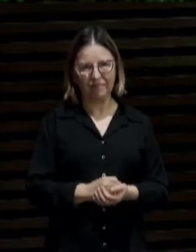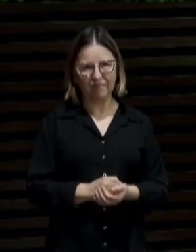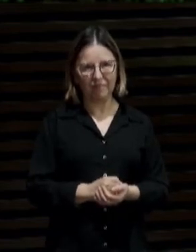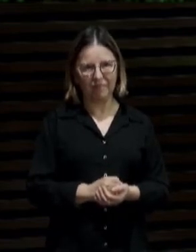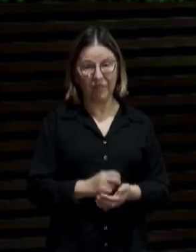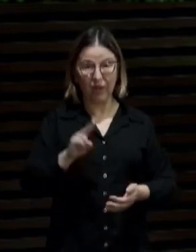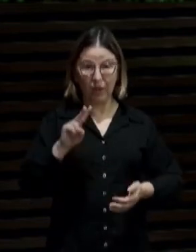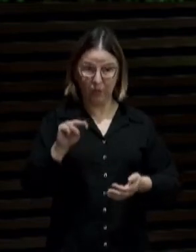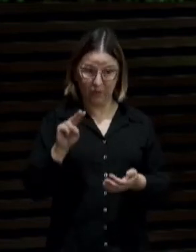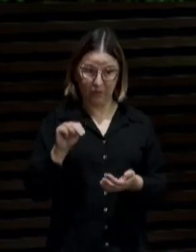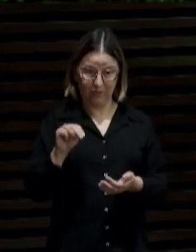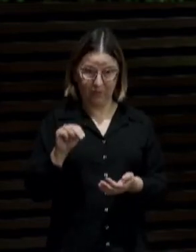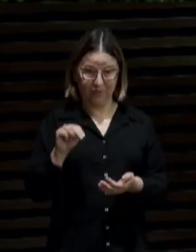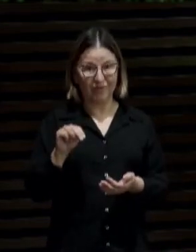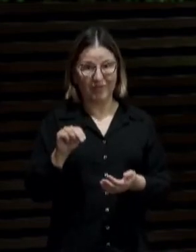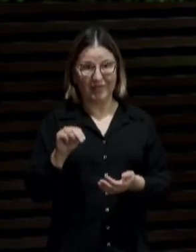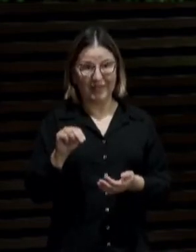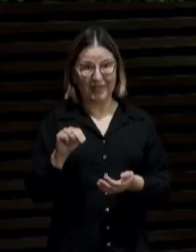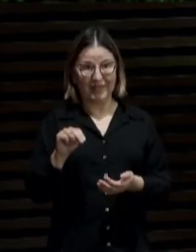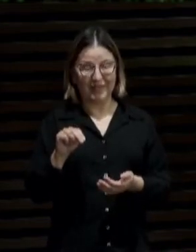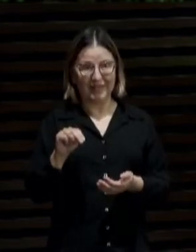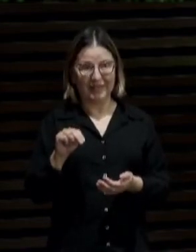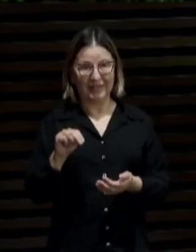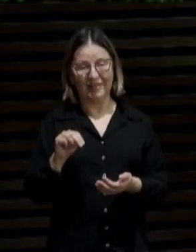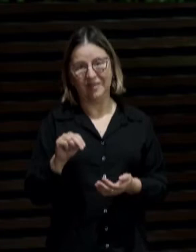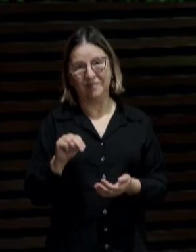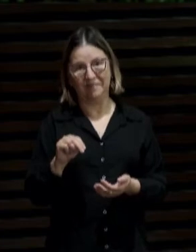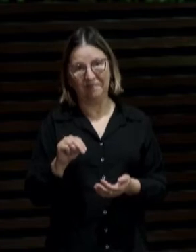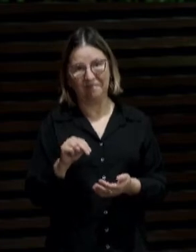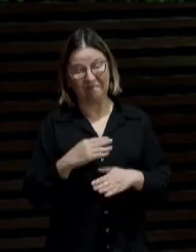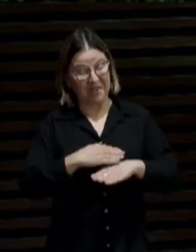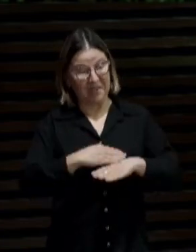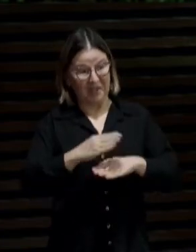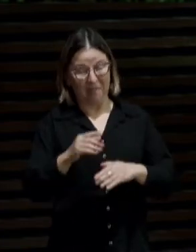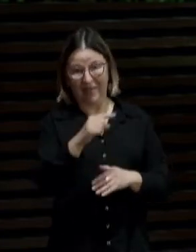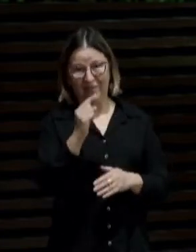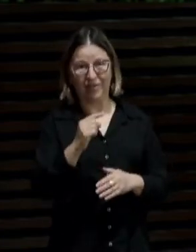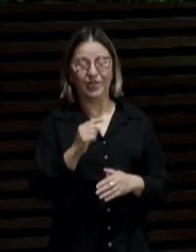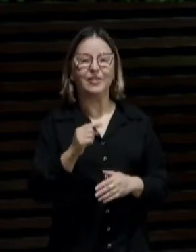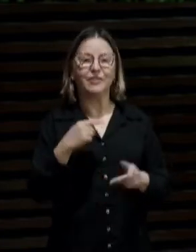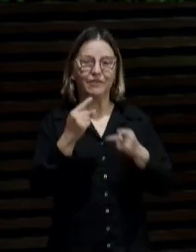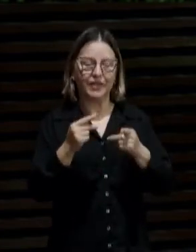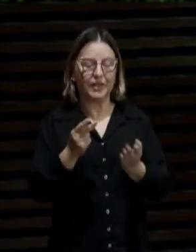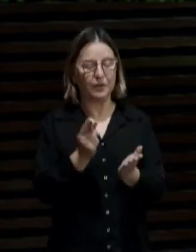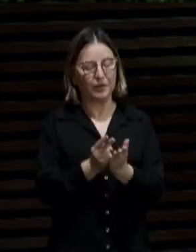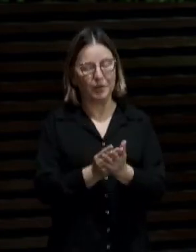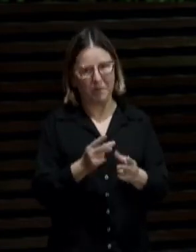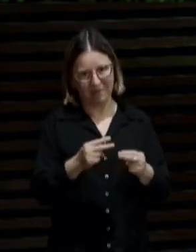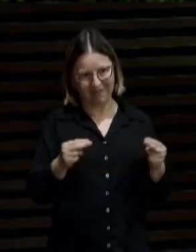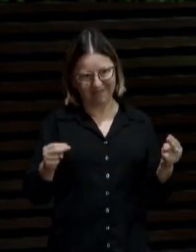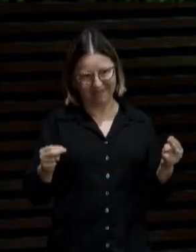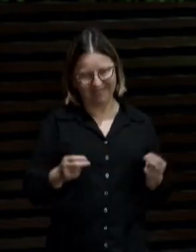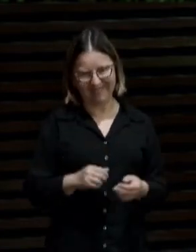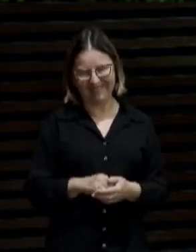Nunca é demais a gente enfatizar o Evangelho. Porque nós, ainda que a gente escute e fale, não, isso é